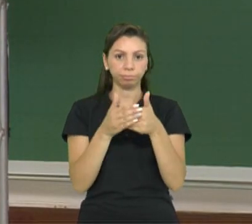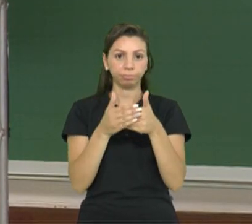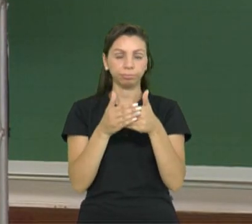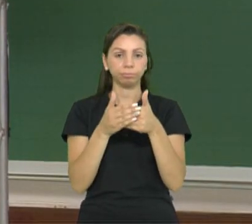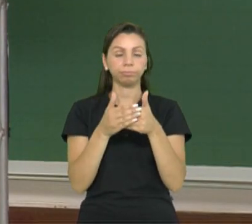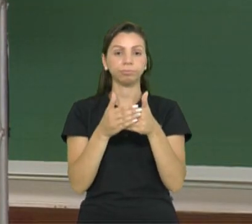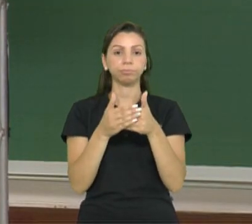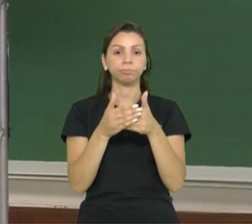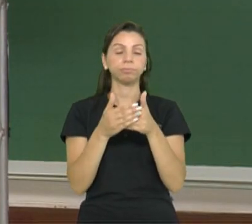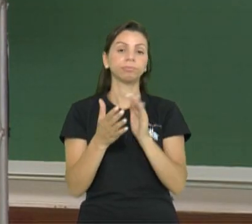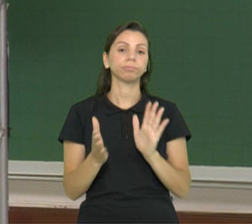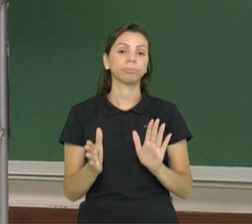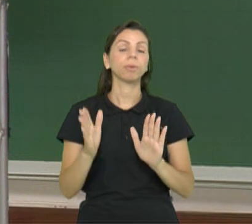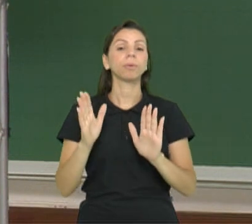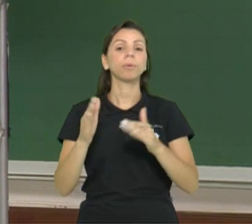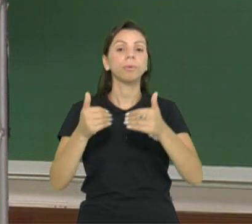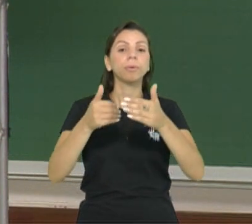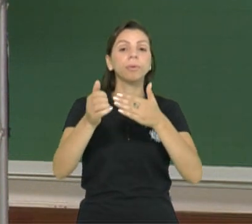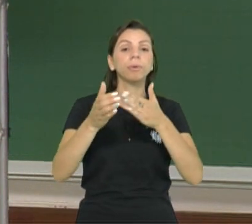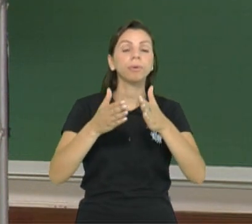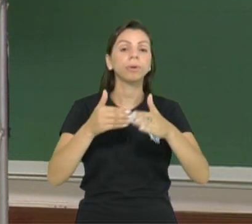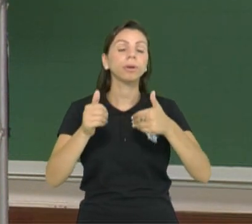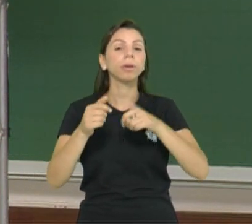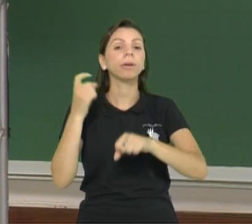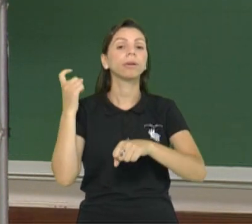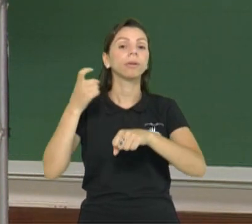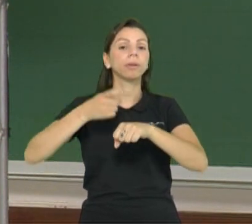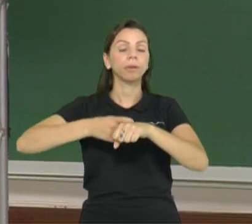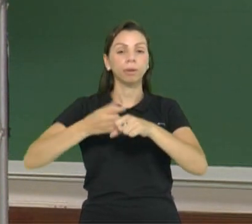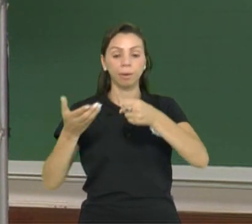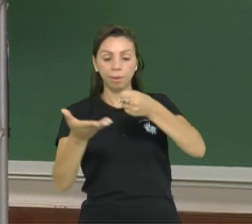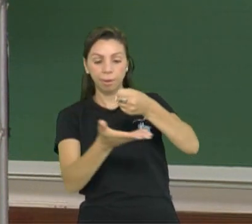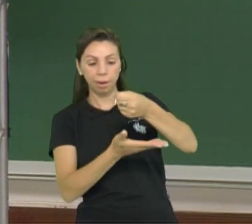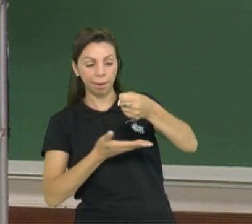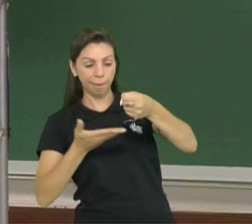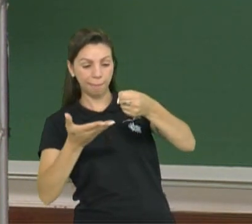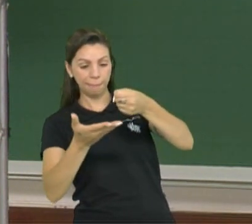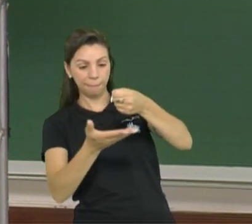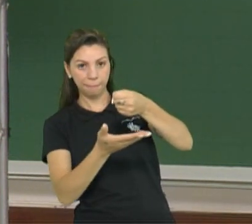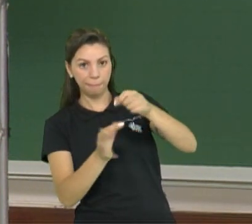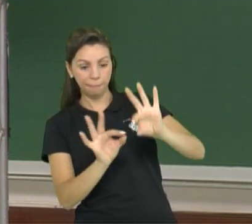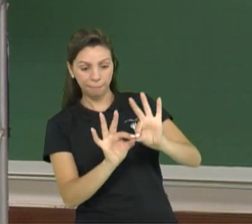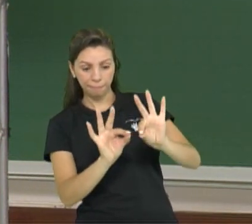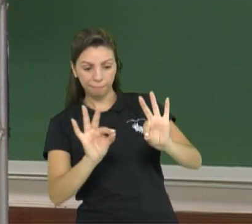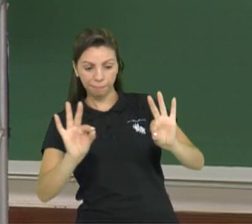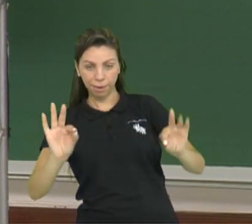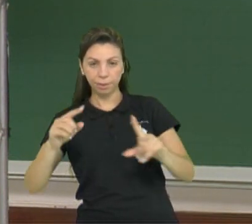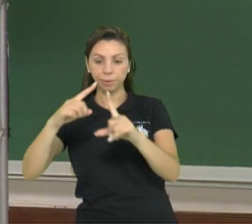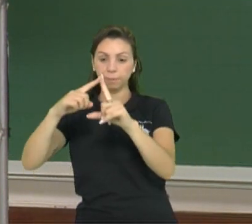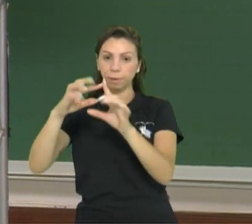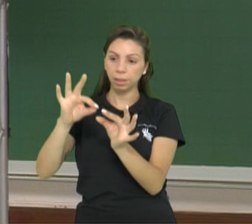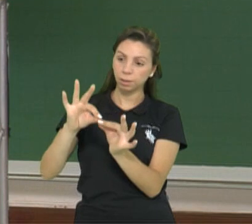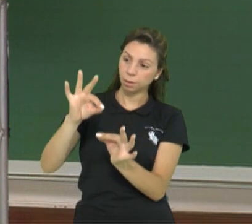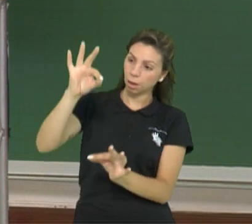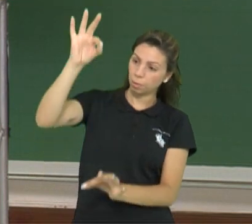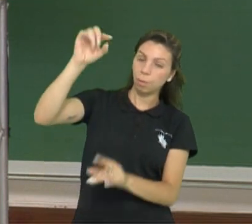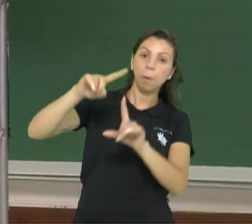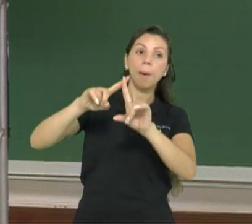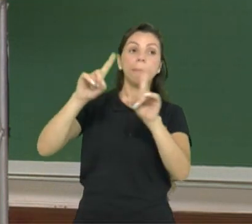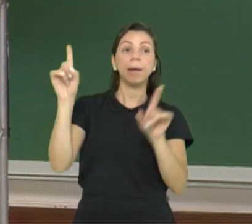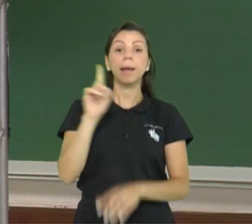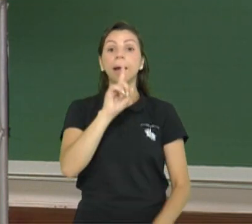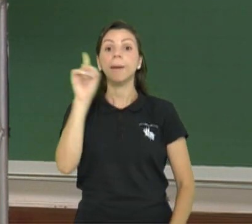qualquer sólido, nós normalmente dizemos que é a área da base vezes a altura. Mas a gente já tinha visto lá na